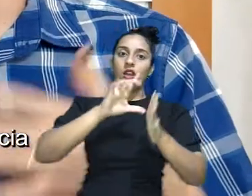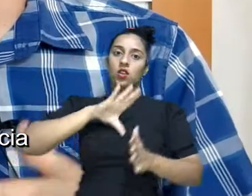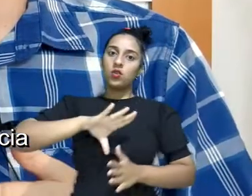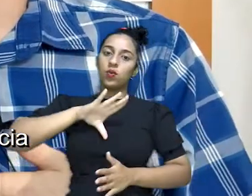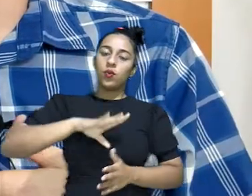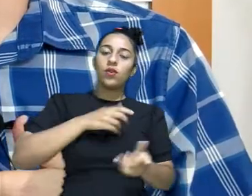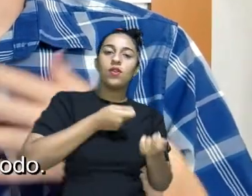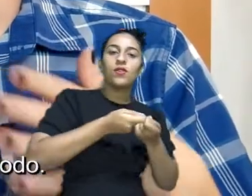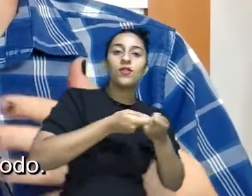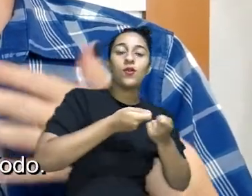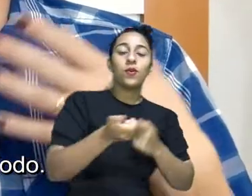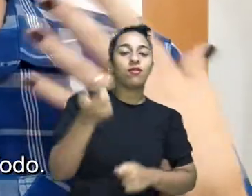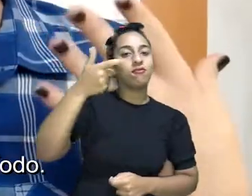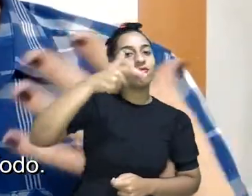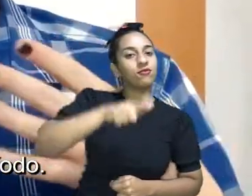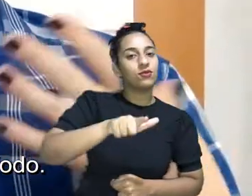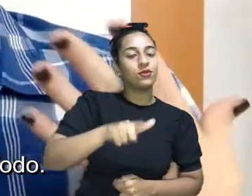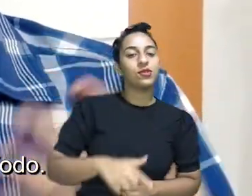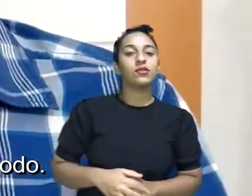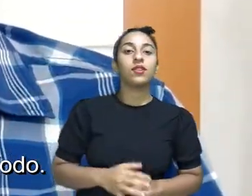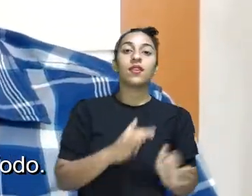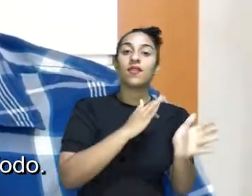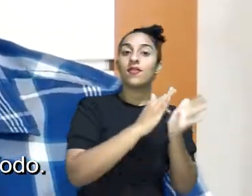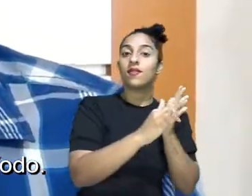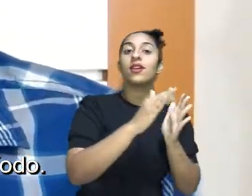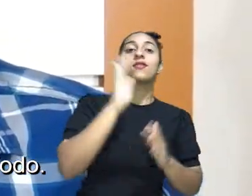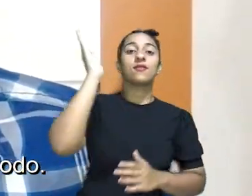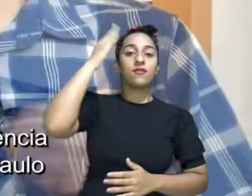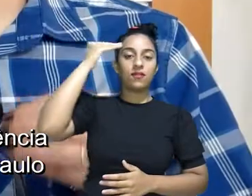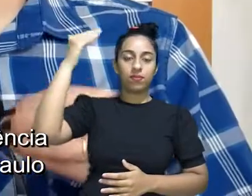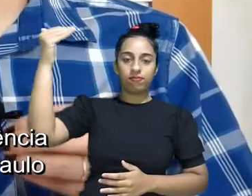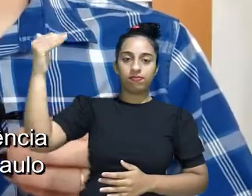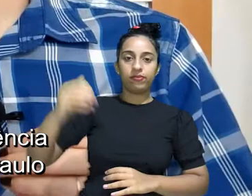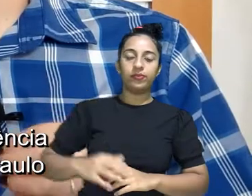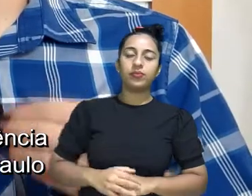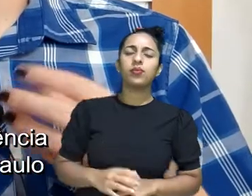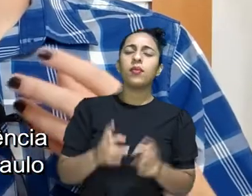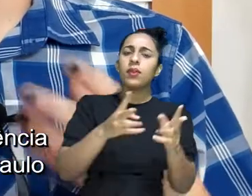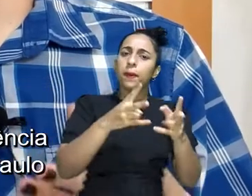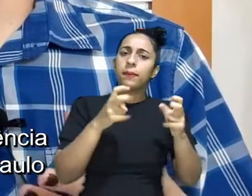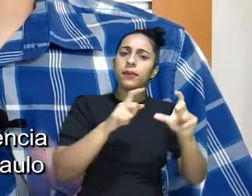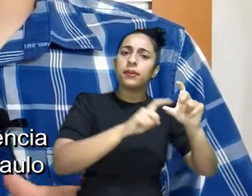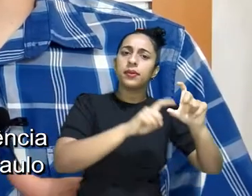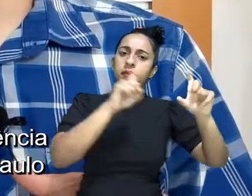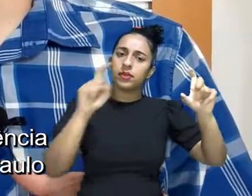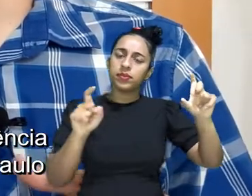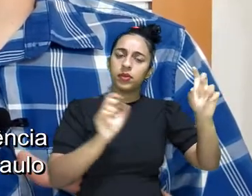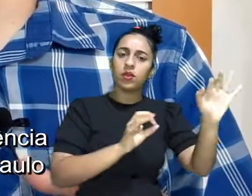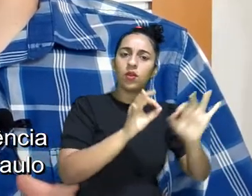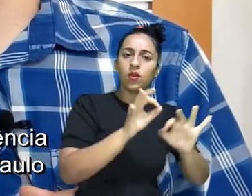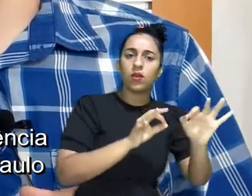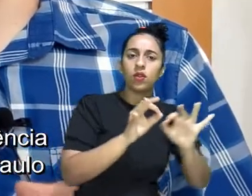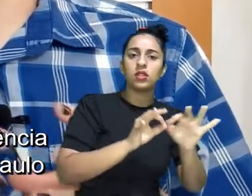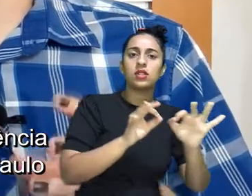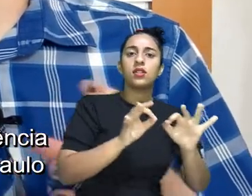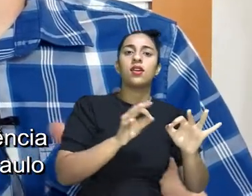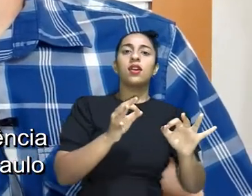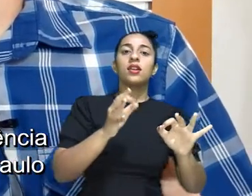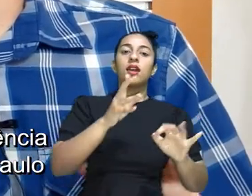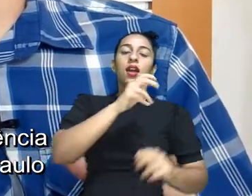que o povo a fizesse como é a frase né mais famosa desse período percebo então que a nossa Independência teria sido